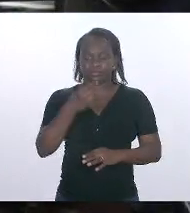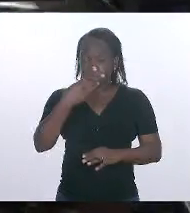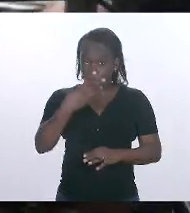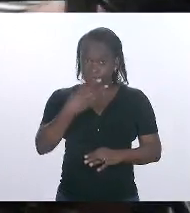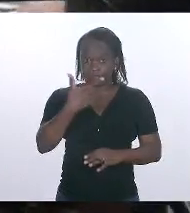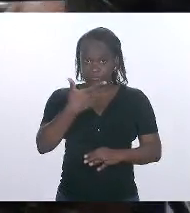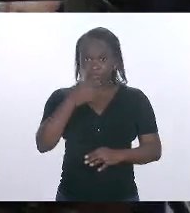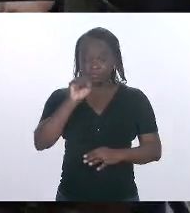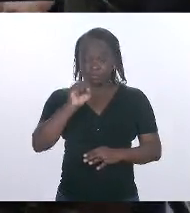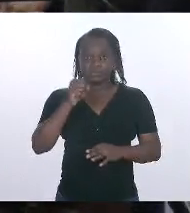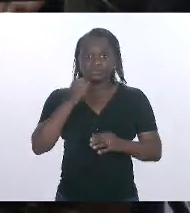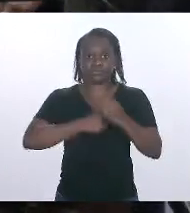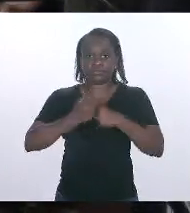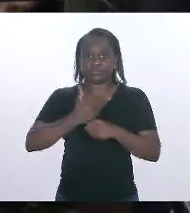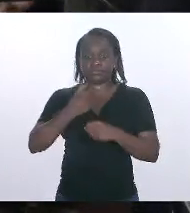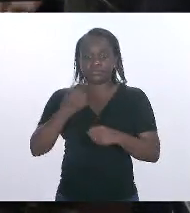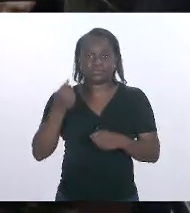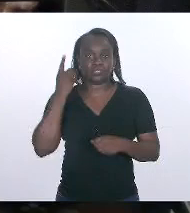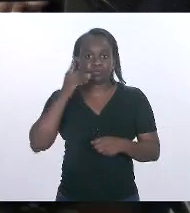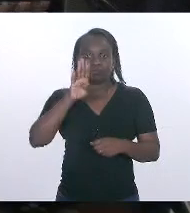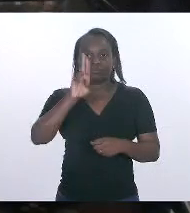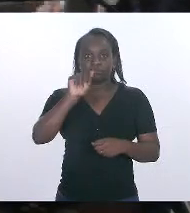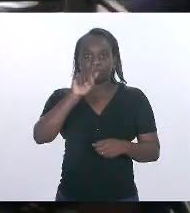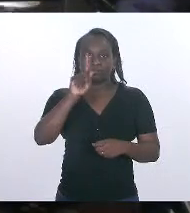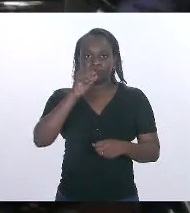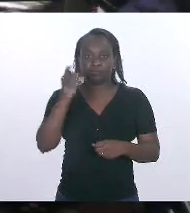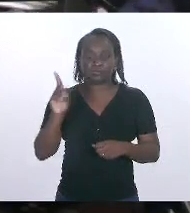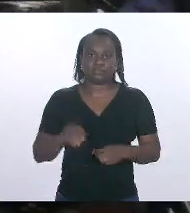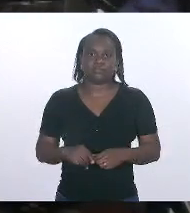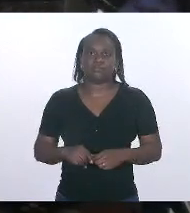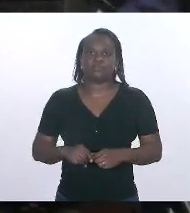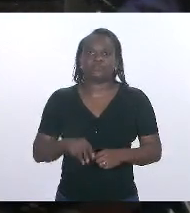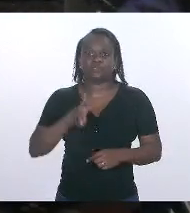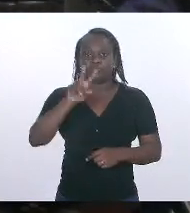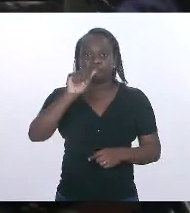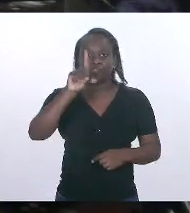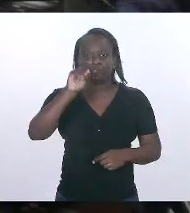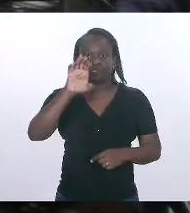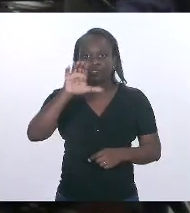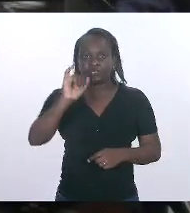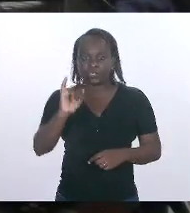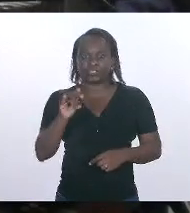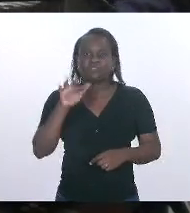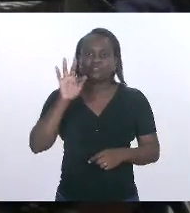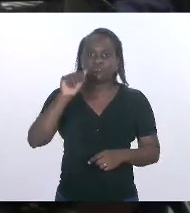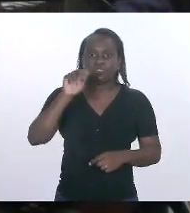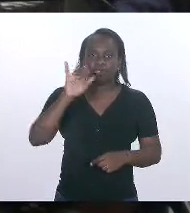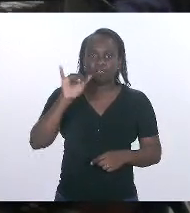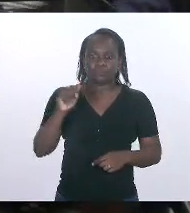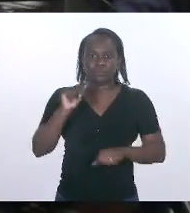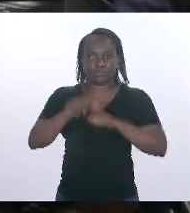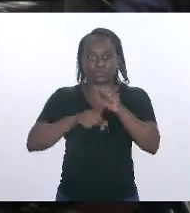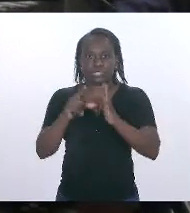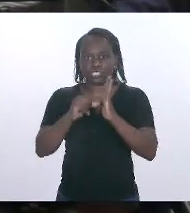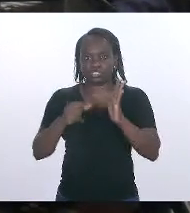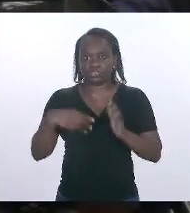3028 de 2020, de autoria do deputado Brazão, Valdeci da Saúde e Fábio Silva, que altera os artigos